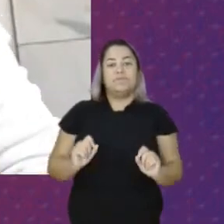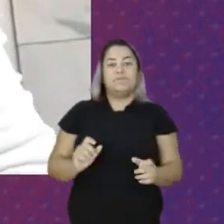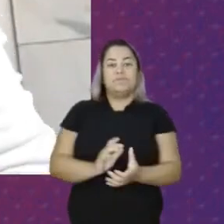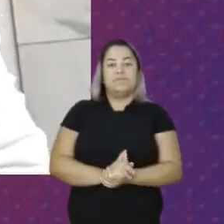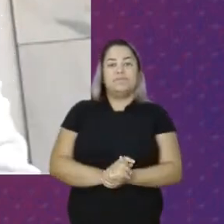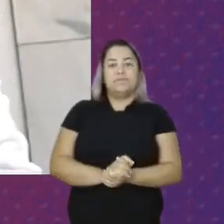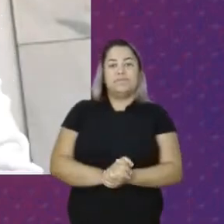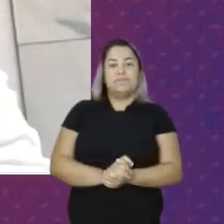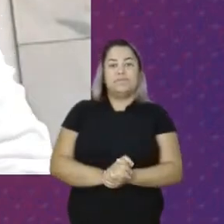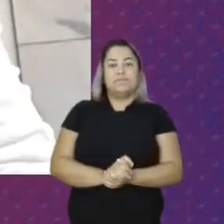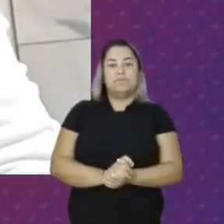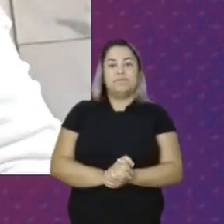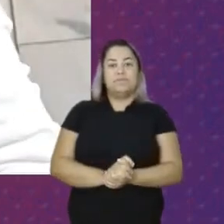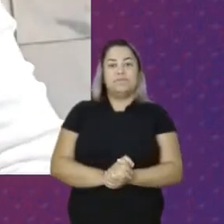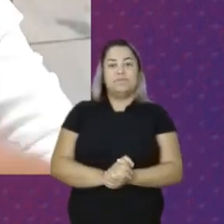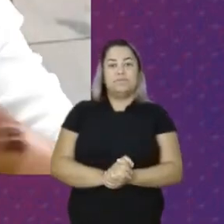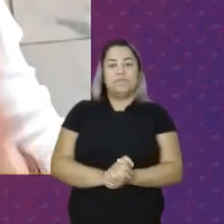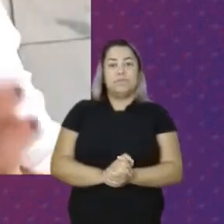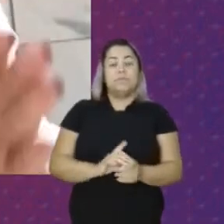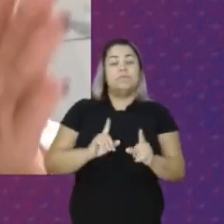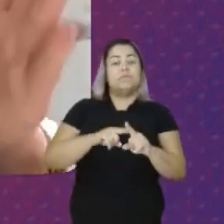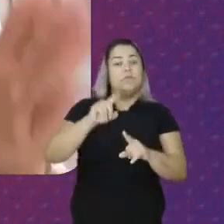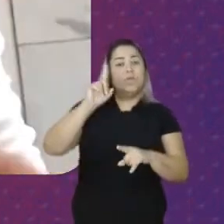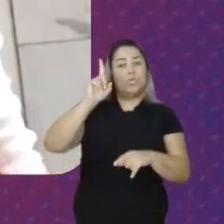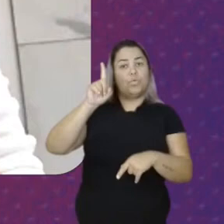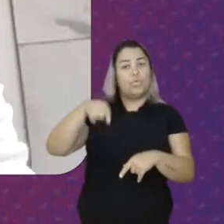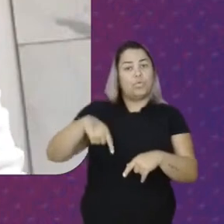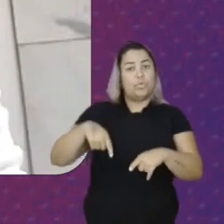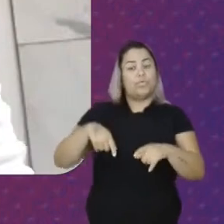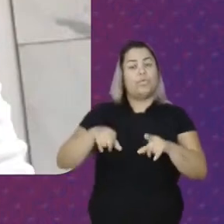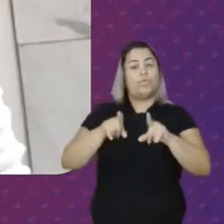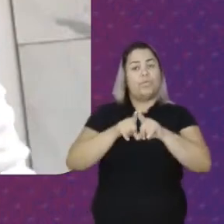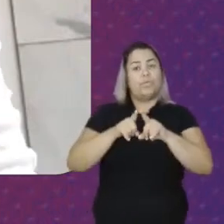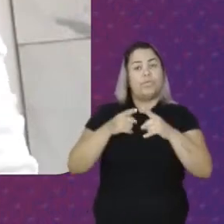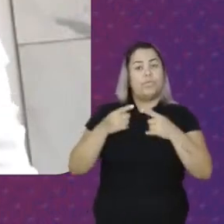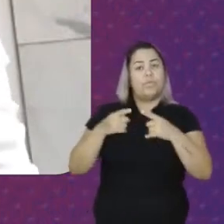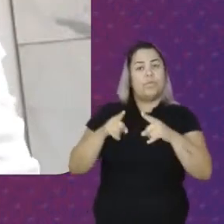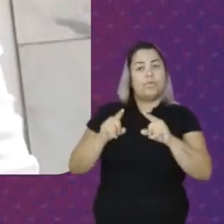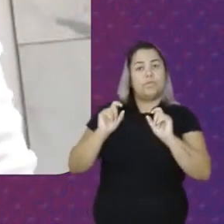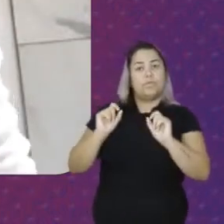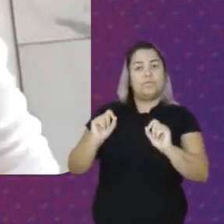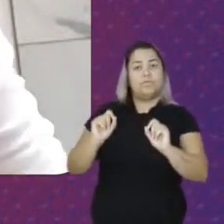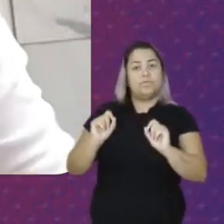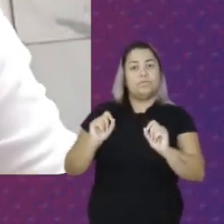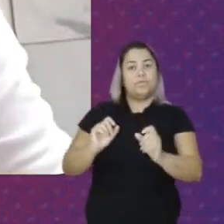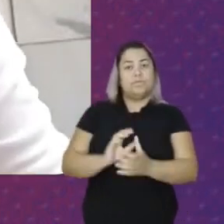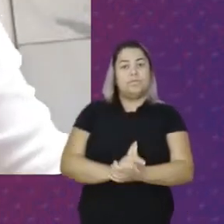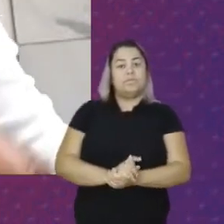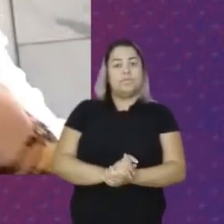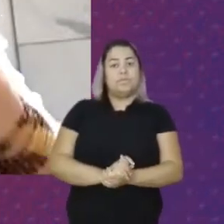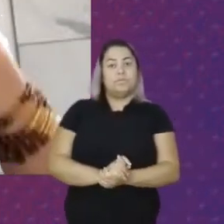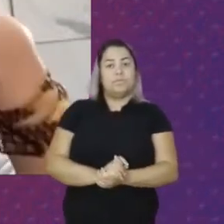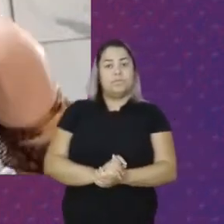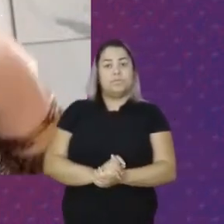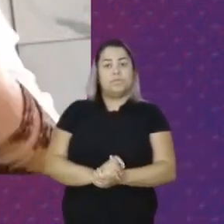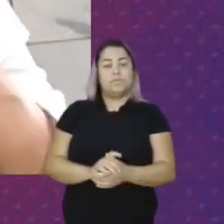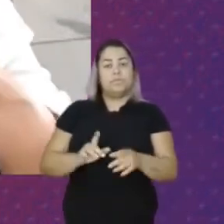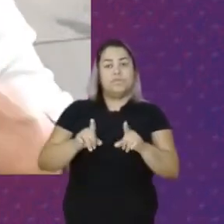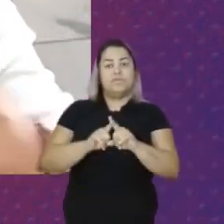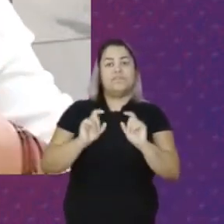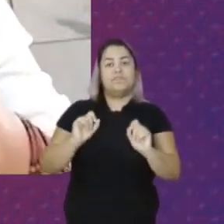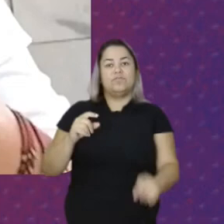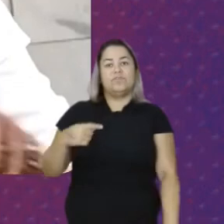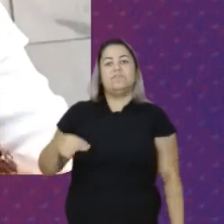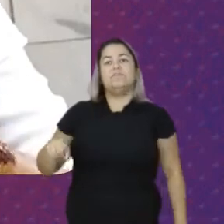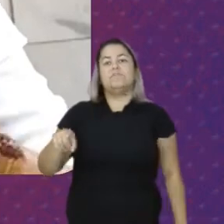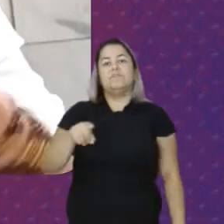violência política de gênero. E a gente sabe que para debater e aprofundar esse processo é necessário que a gente